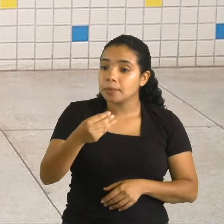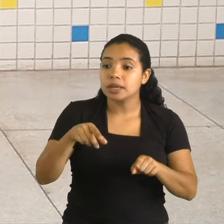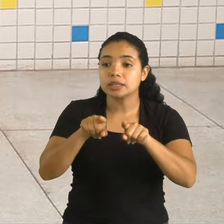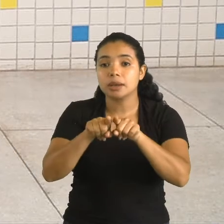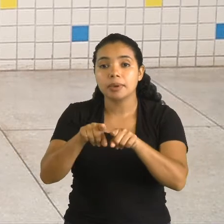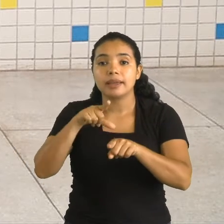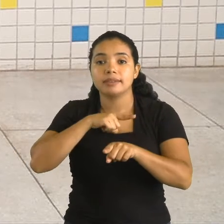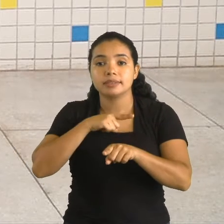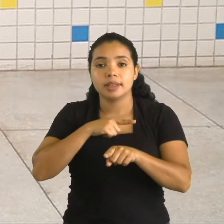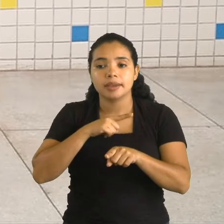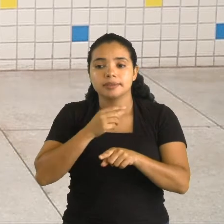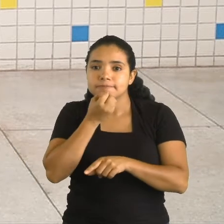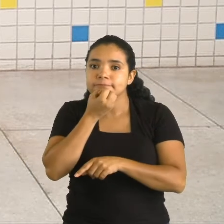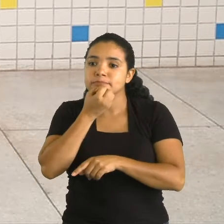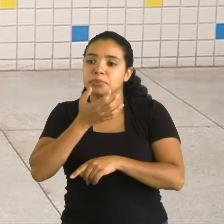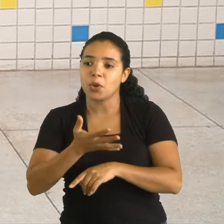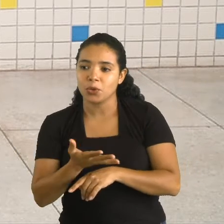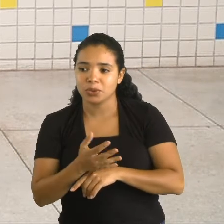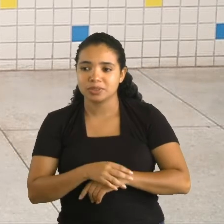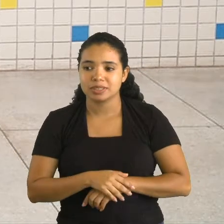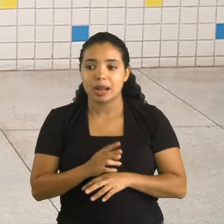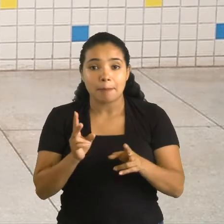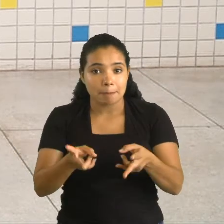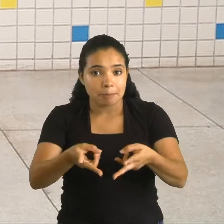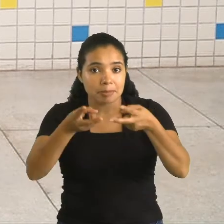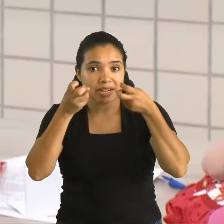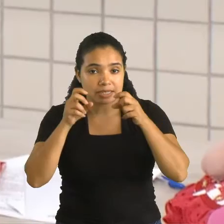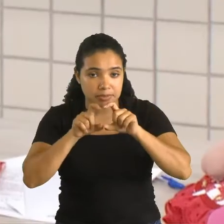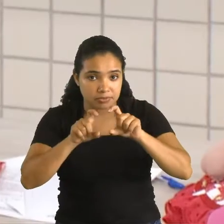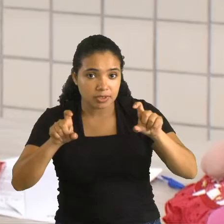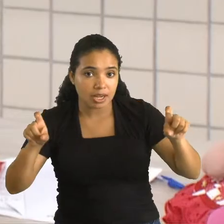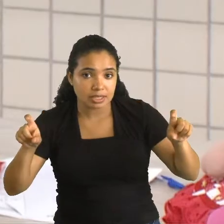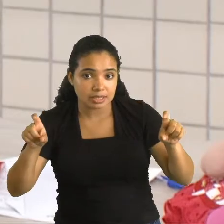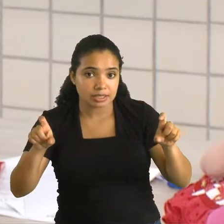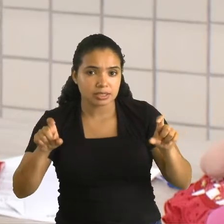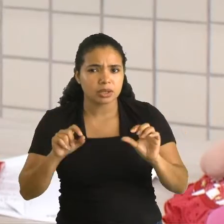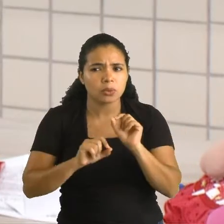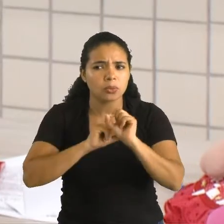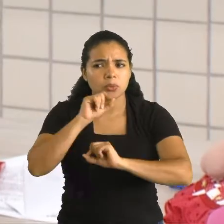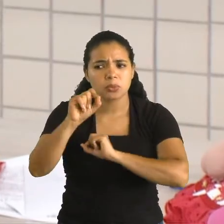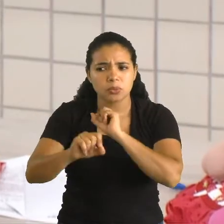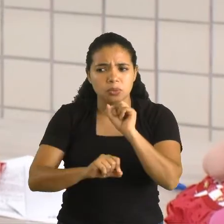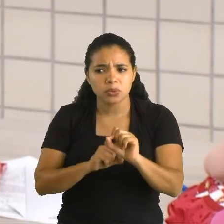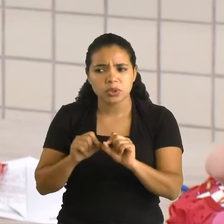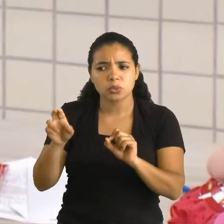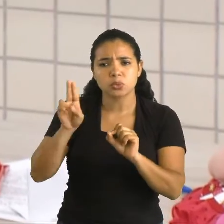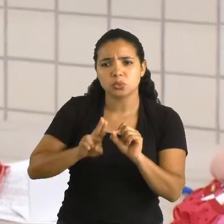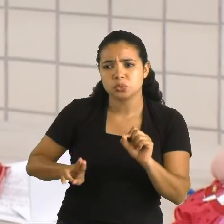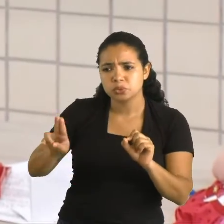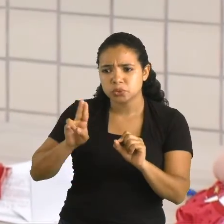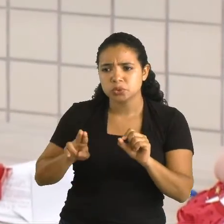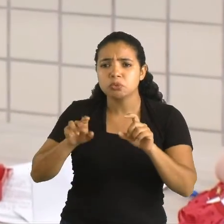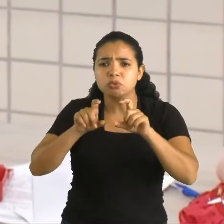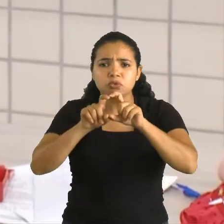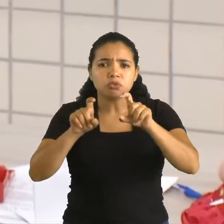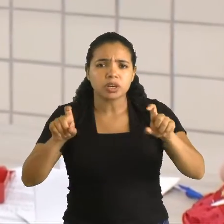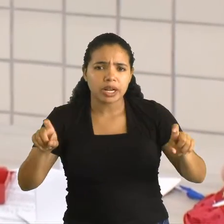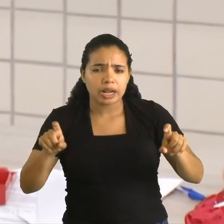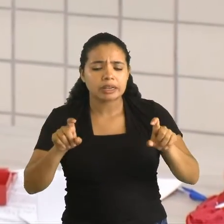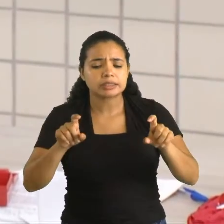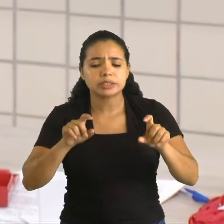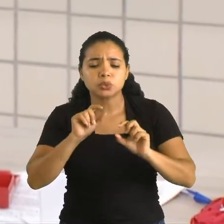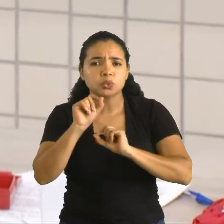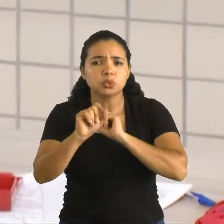Também tem um lado bom. Perceberam na frase? Que sinais está usando? Que frase é